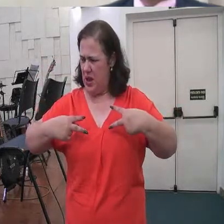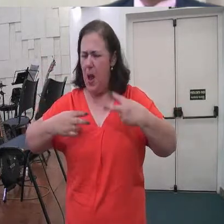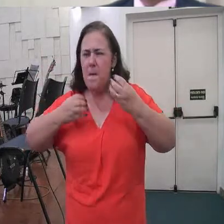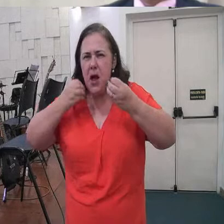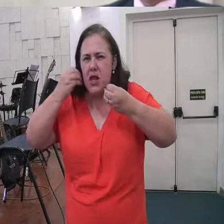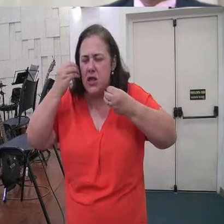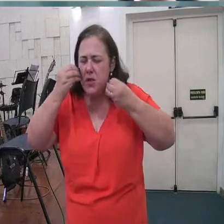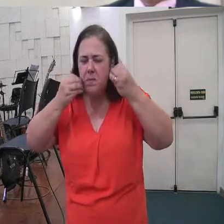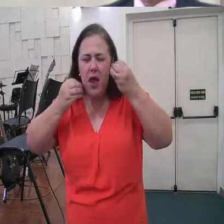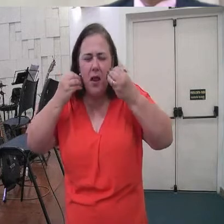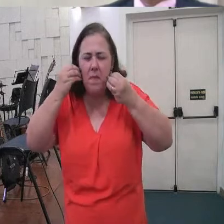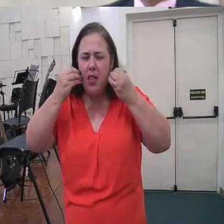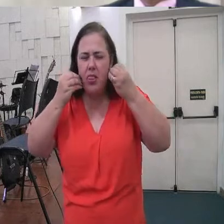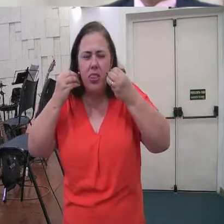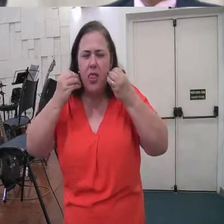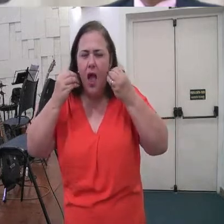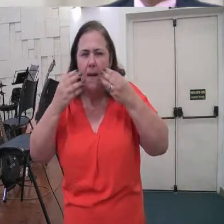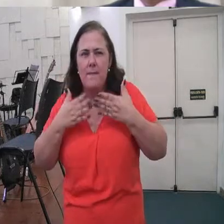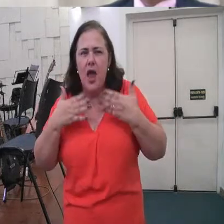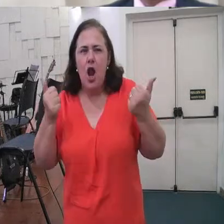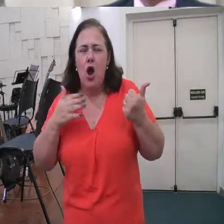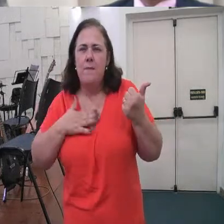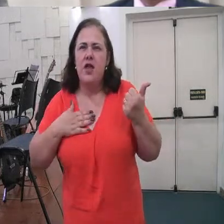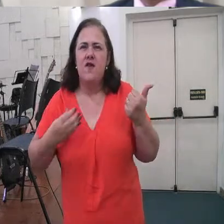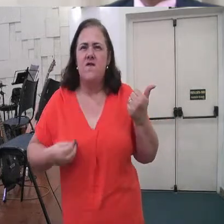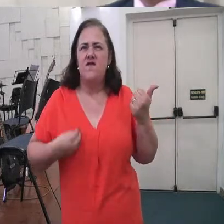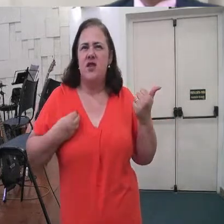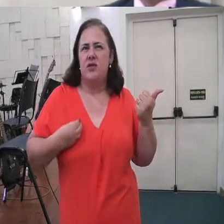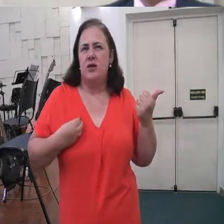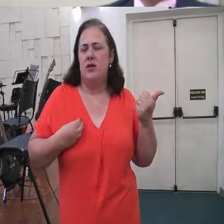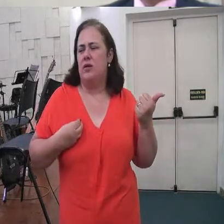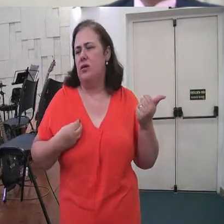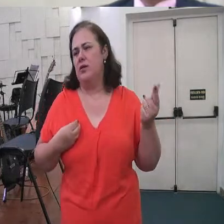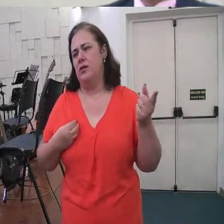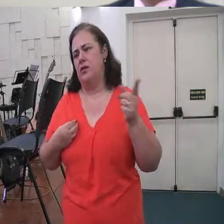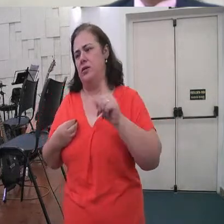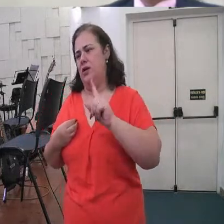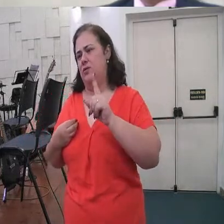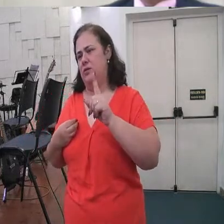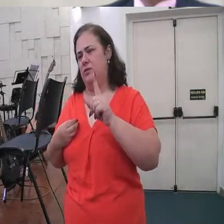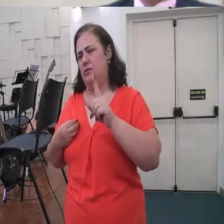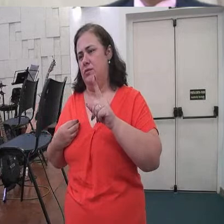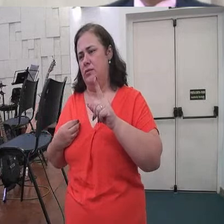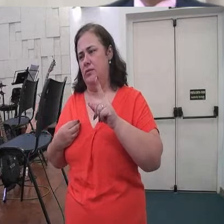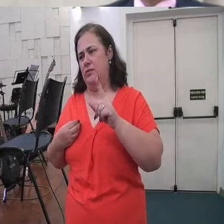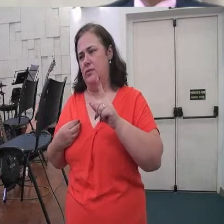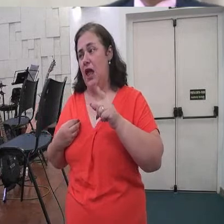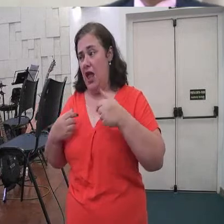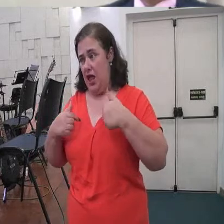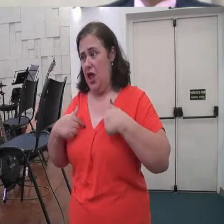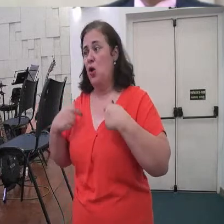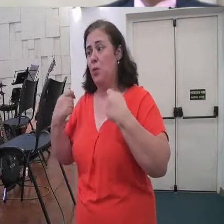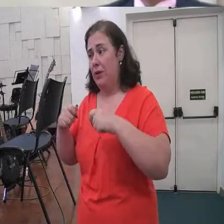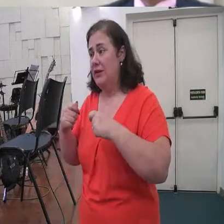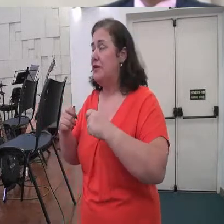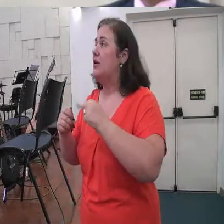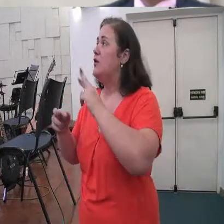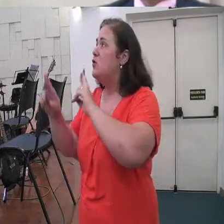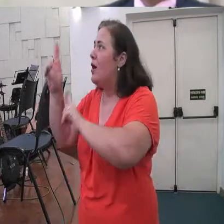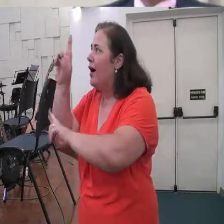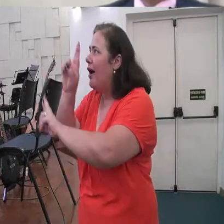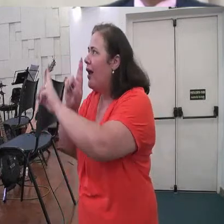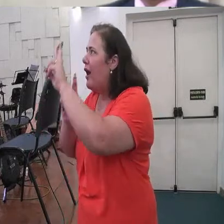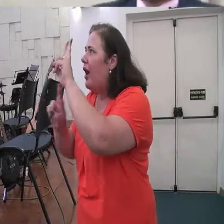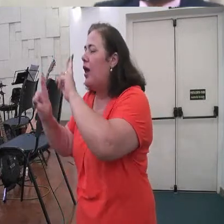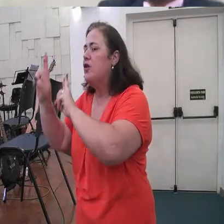imundícia. Está vendo como é que a Bíblia faz um coaching reverso? A fé motivacional diz assim: você